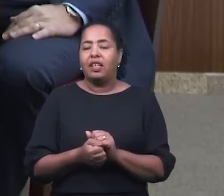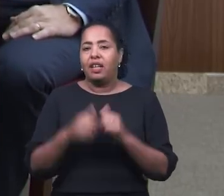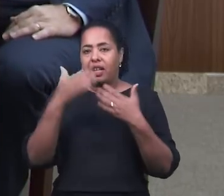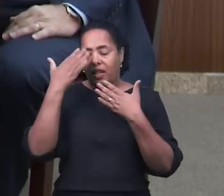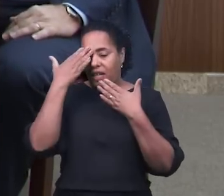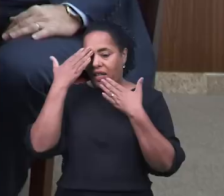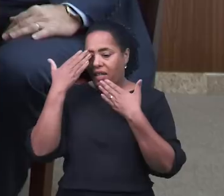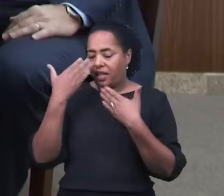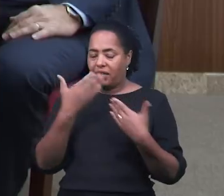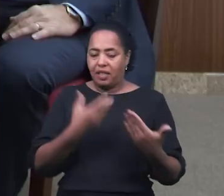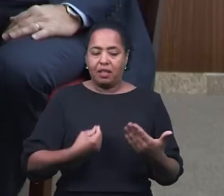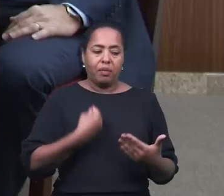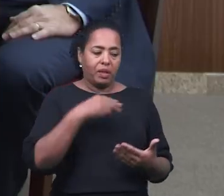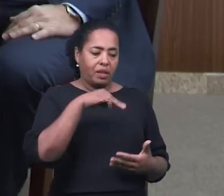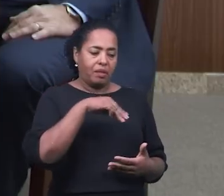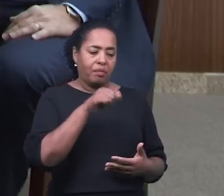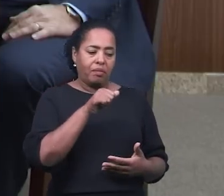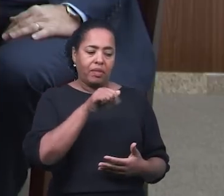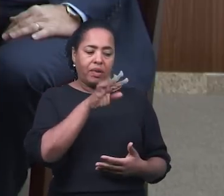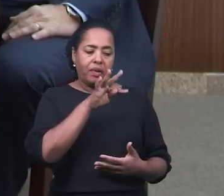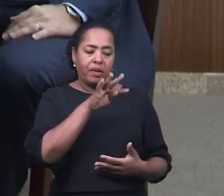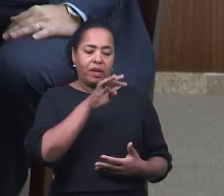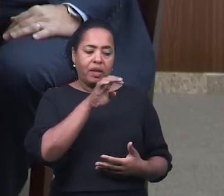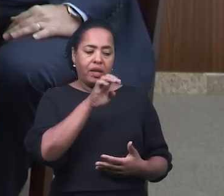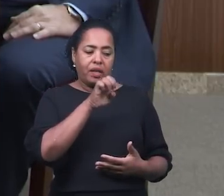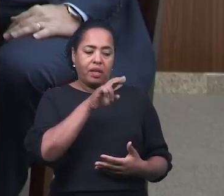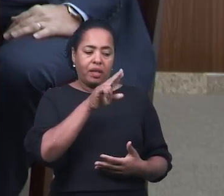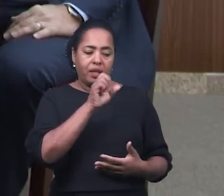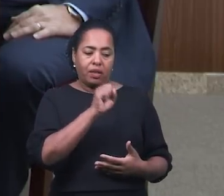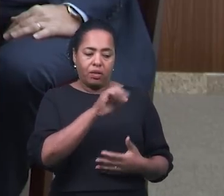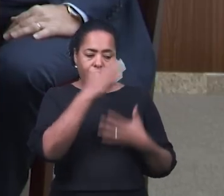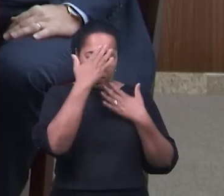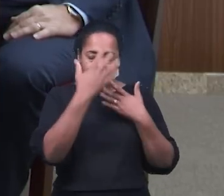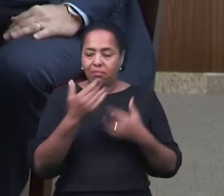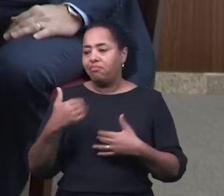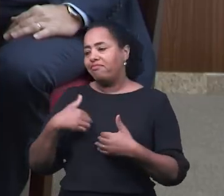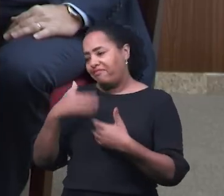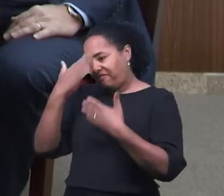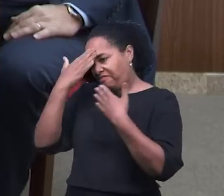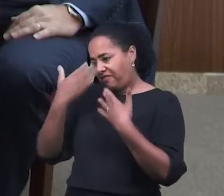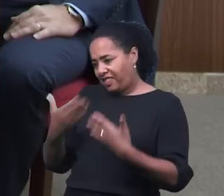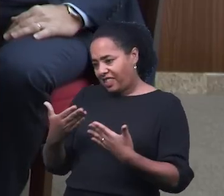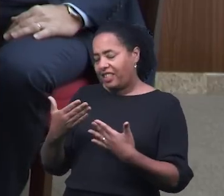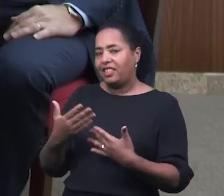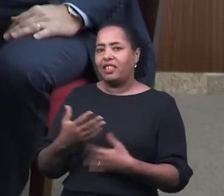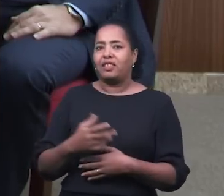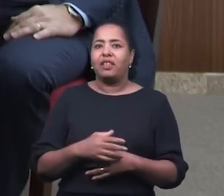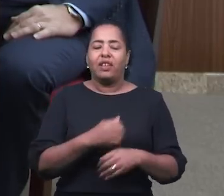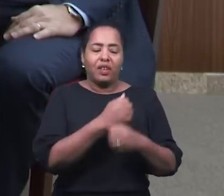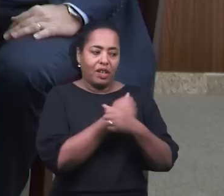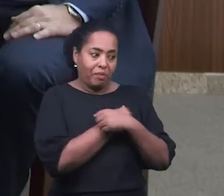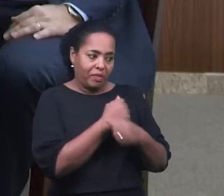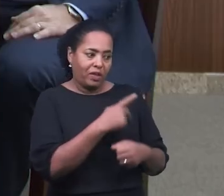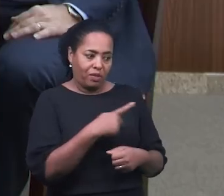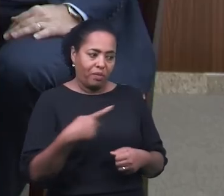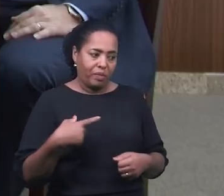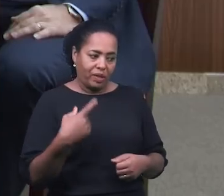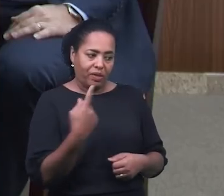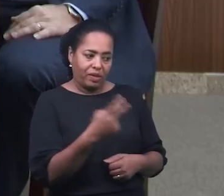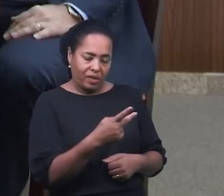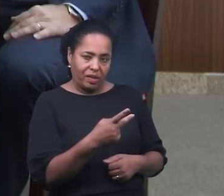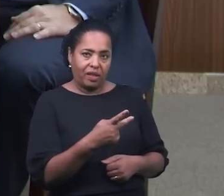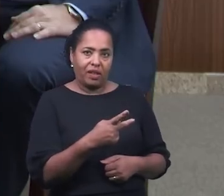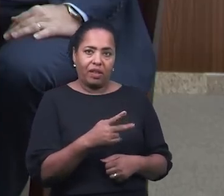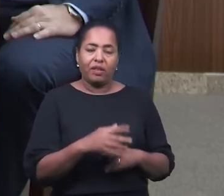ocasião. Agradeço aqui a presença do Mateus. Muito obrigado, Mateus. Eu que agradeço, pastor. Dê um grande abraço ao nosso companheiro Gerson